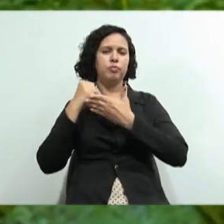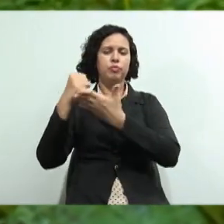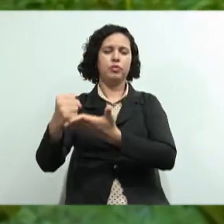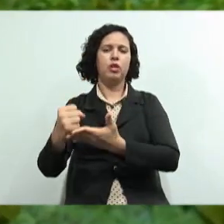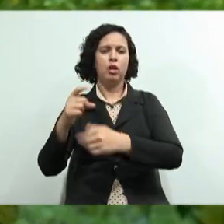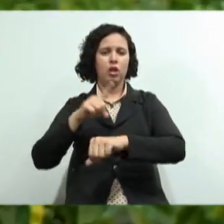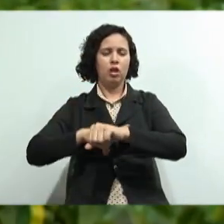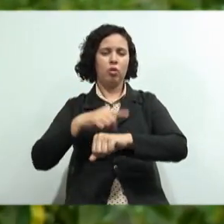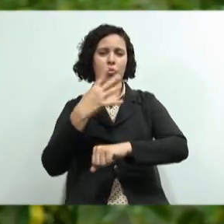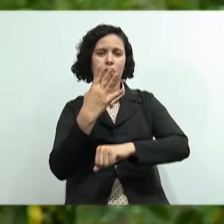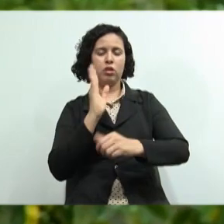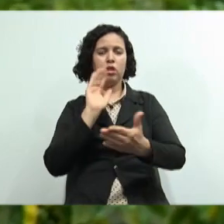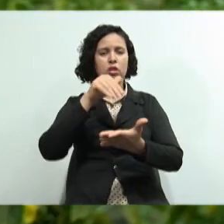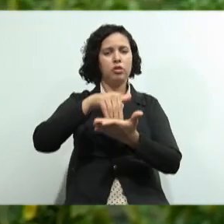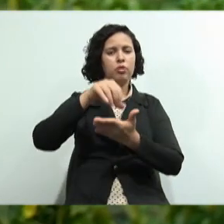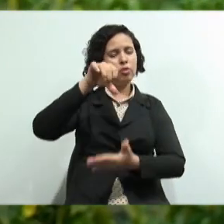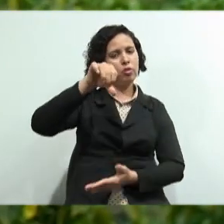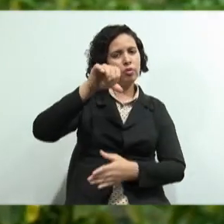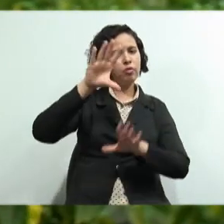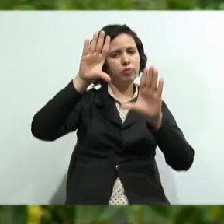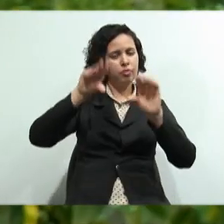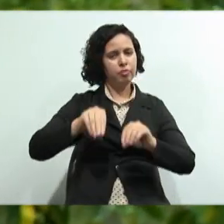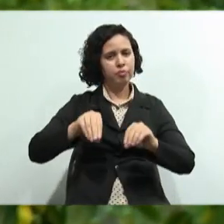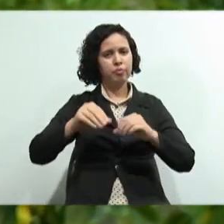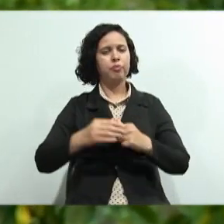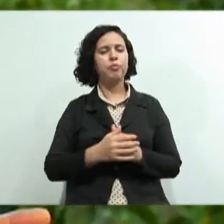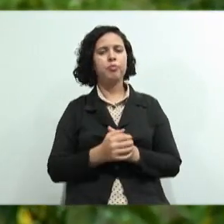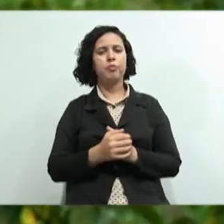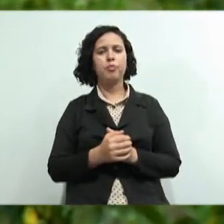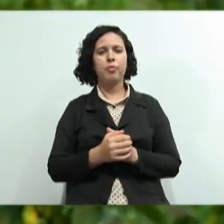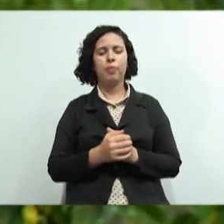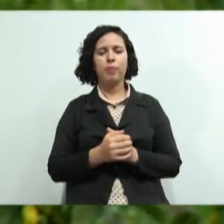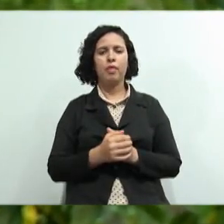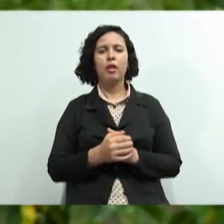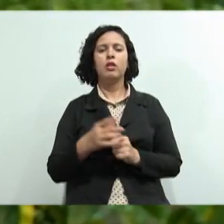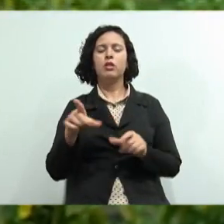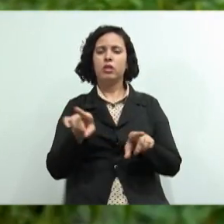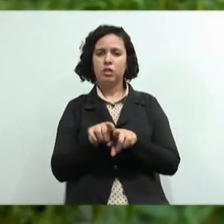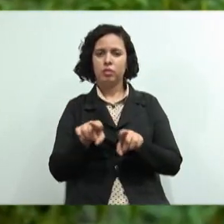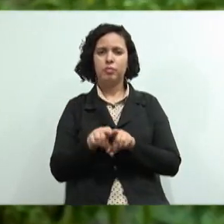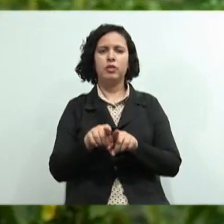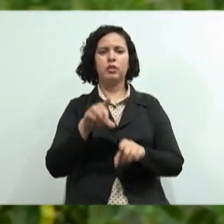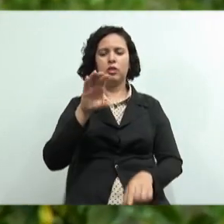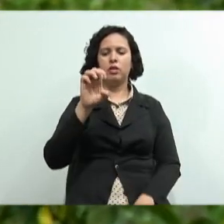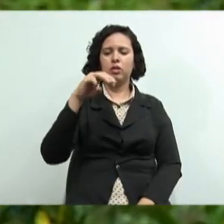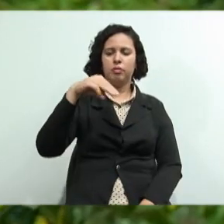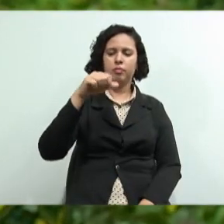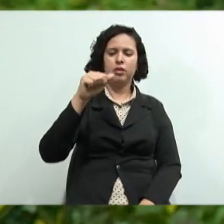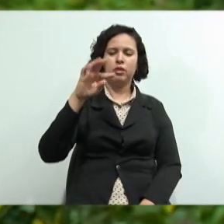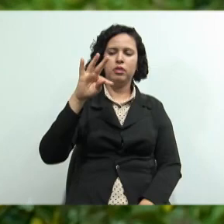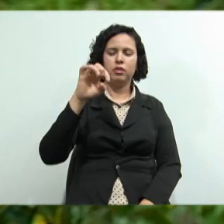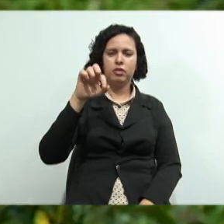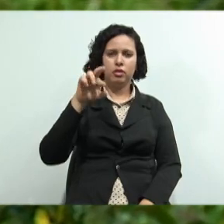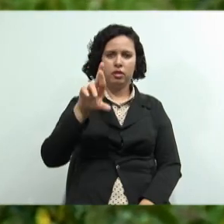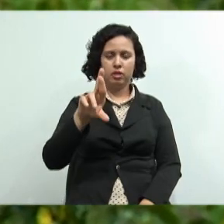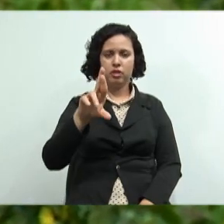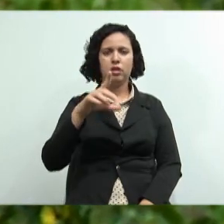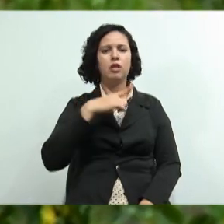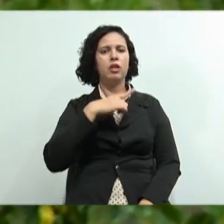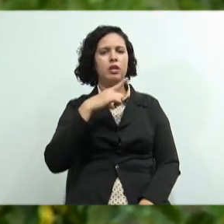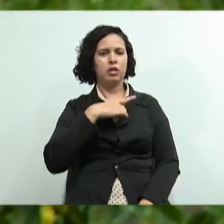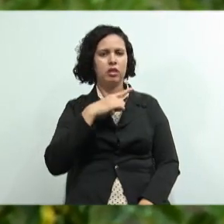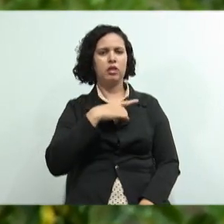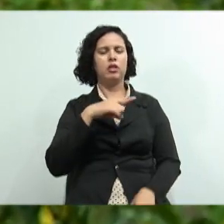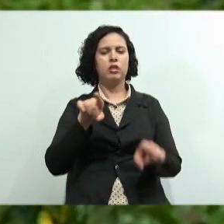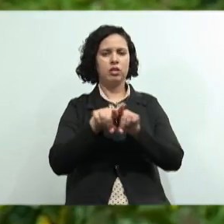às 9 da noite. Hoje é da Imater, eu não vou porque meu esposo está viajando, mas a gente faz lá também da Imater, né? E amanhã, de manhã, lá no pátio do